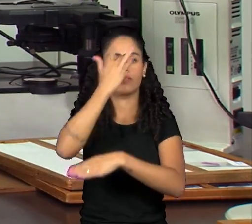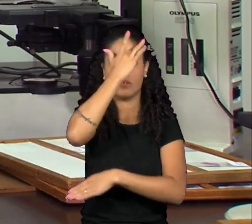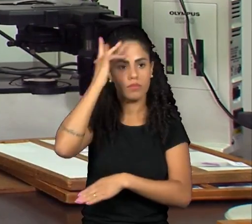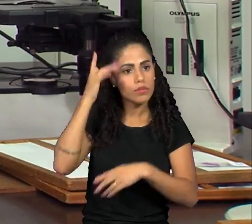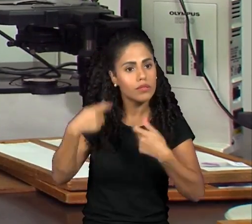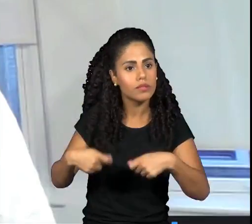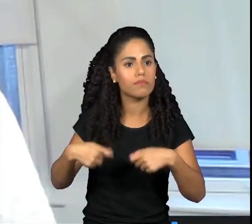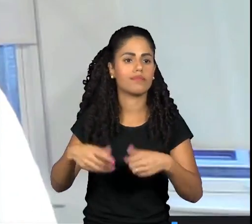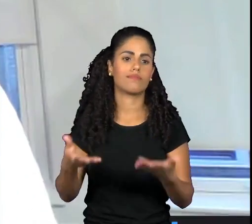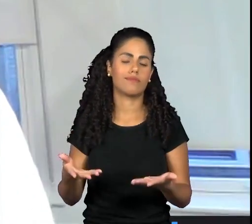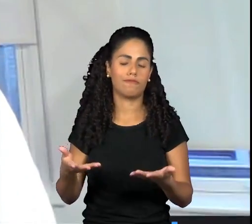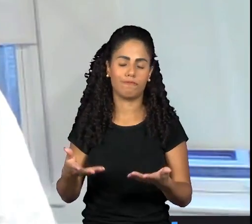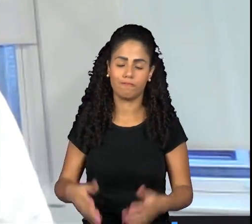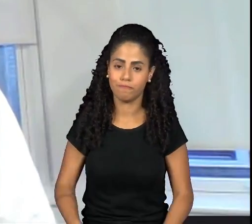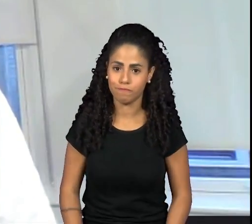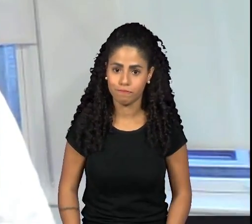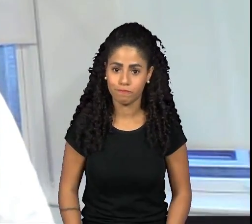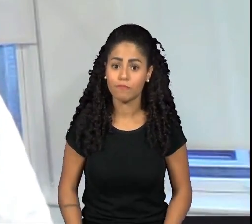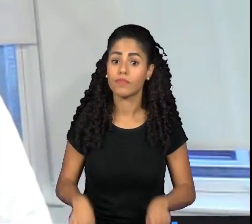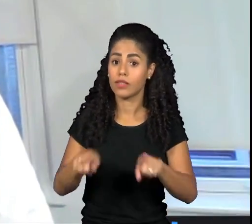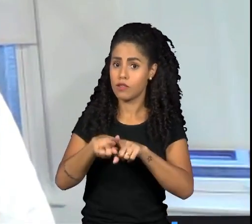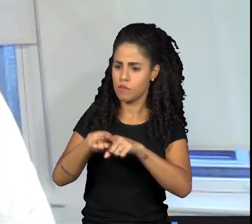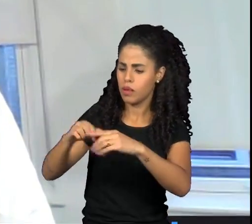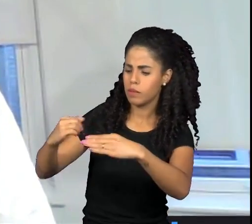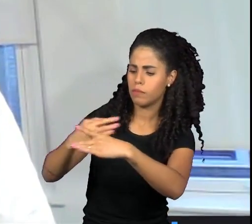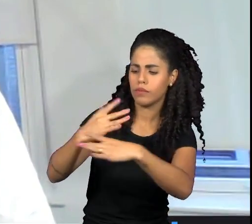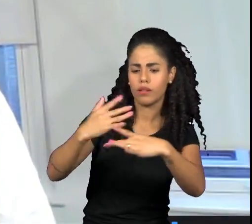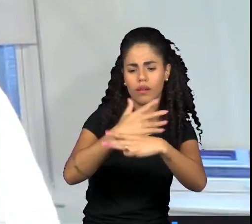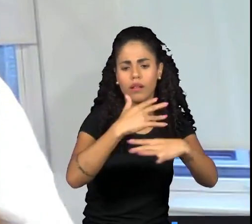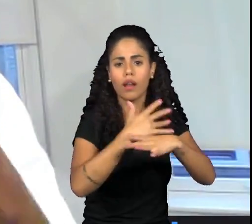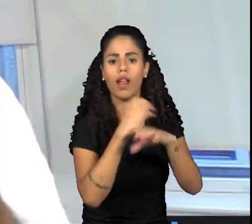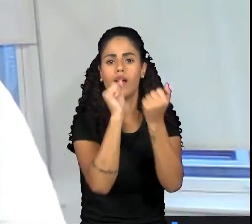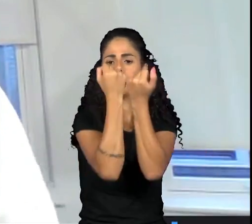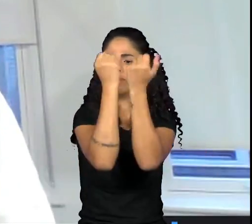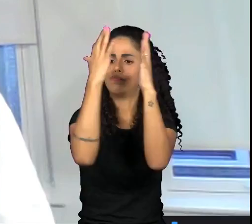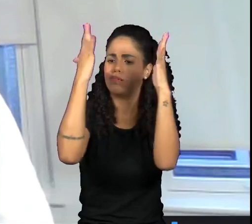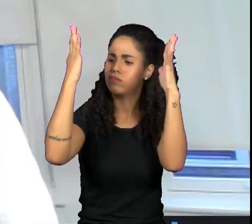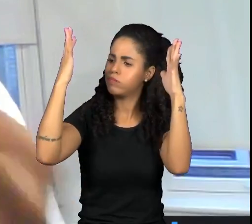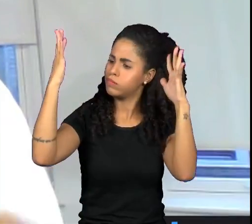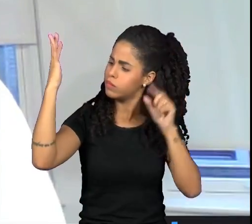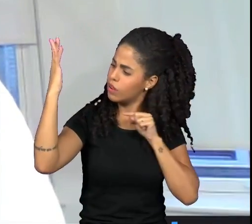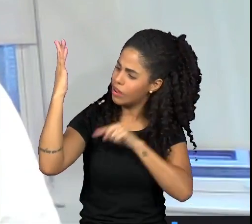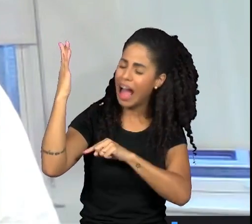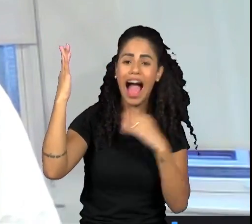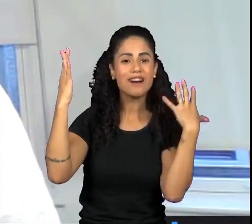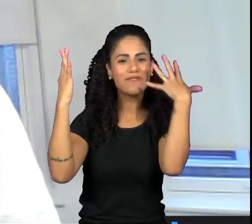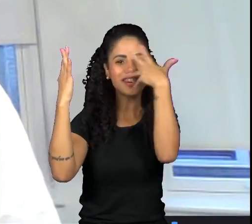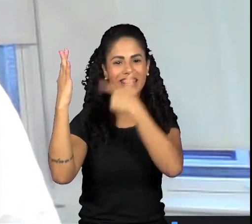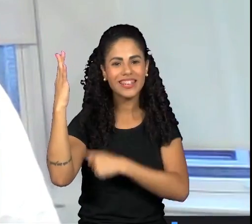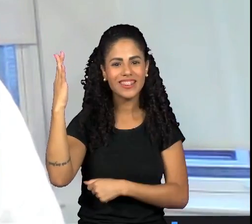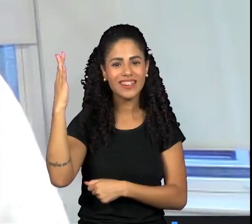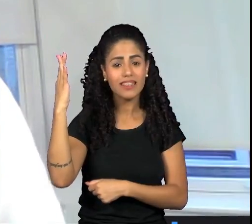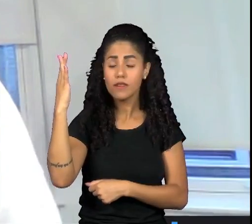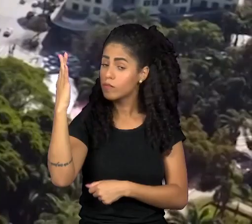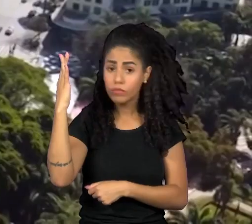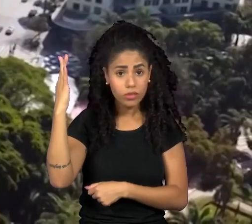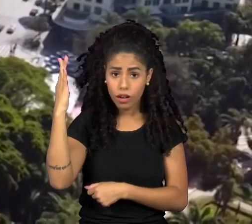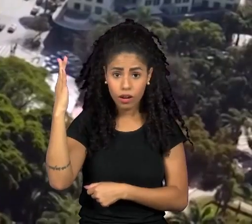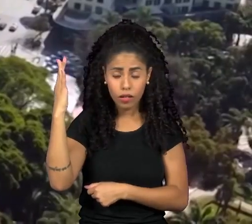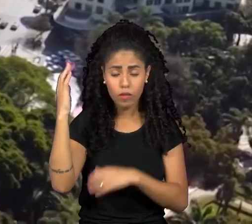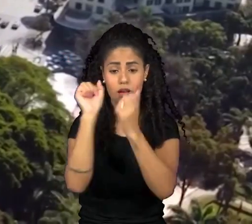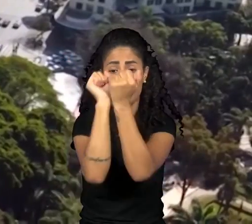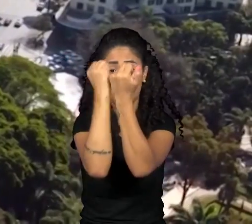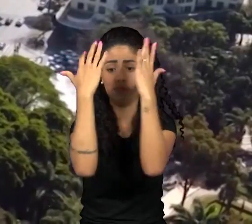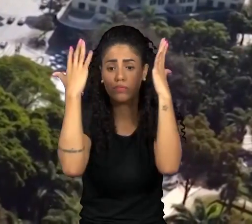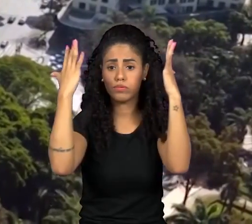muito forte. A arborização das cidades não é mais uma questão de estética. A arborização da cidade é